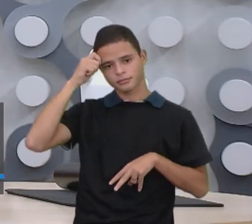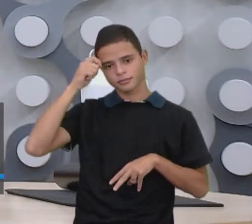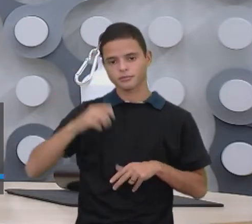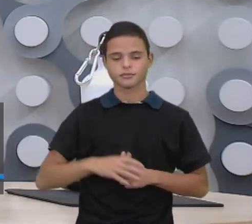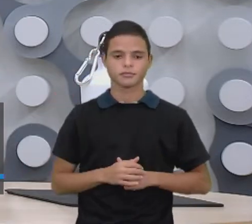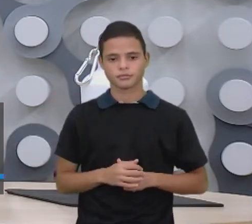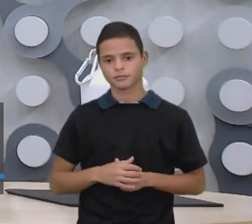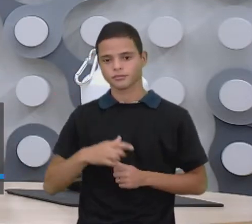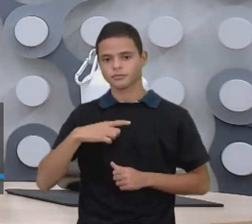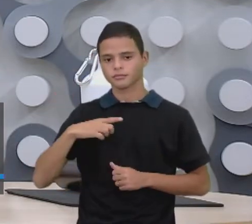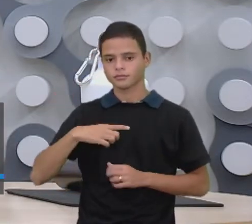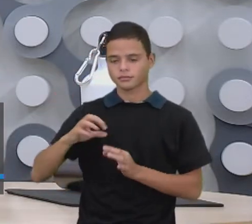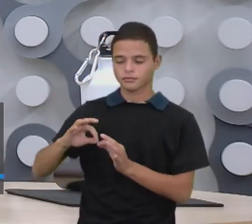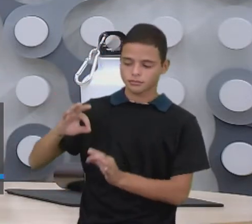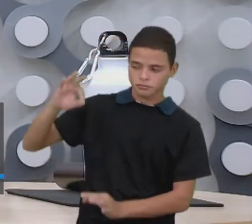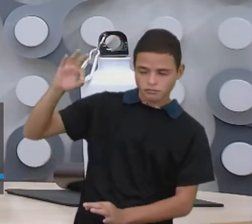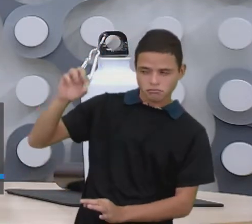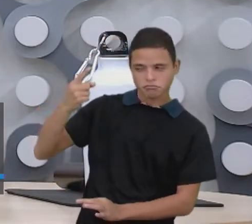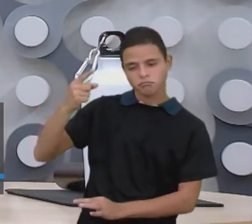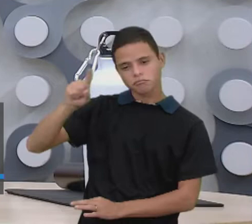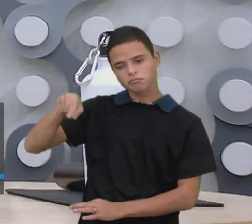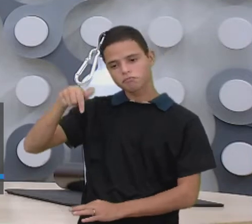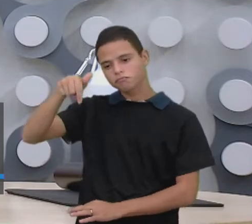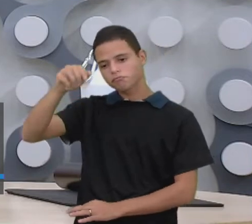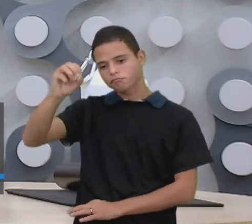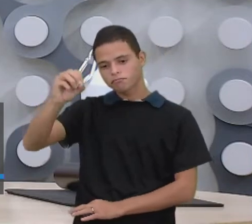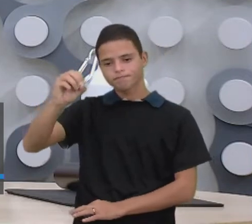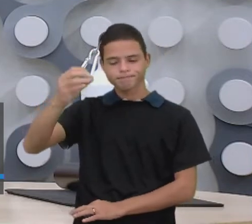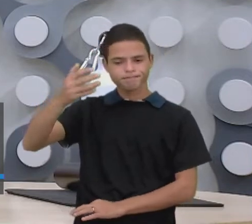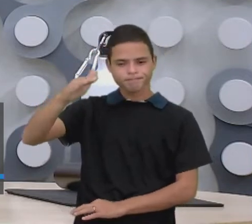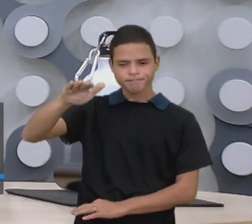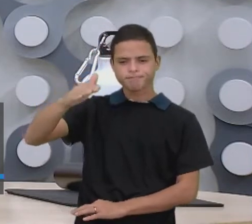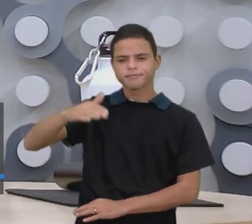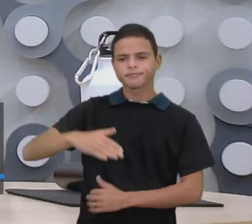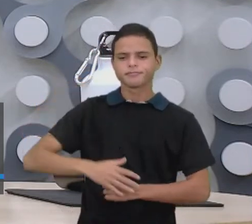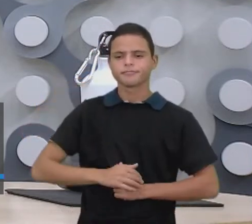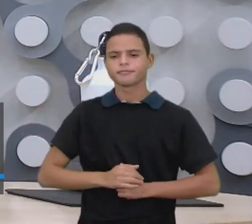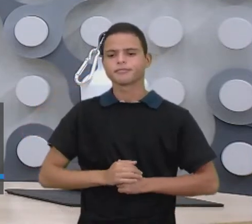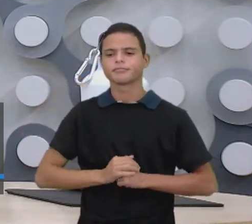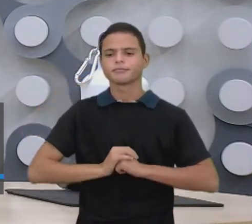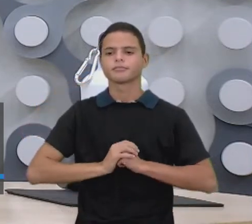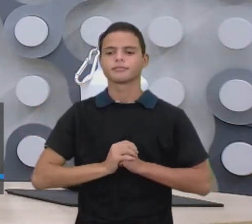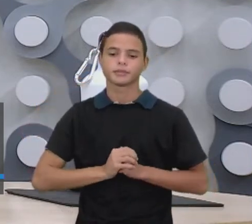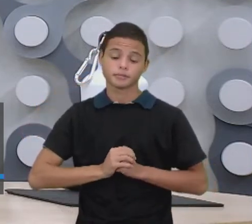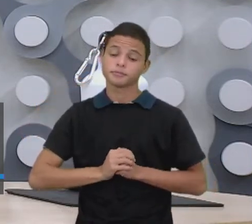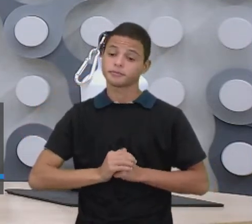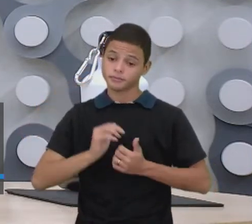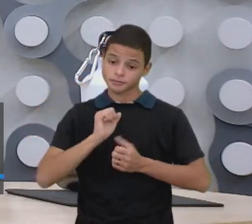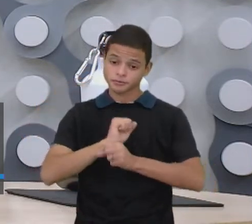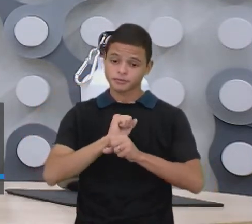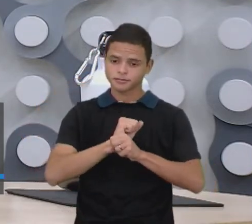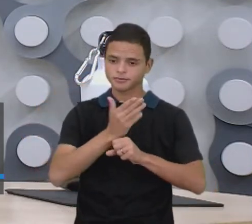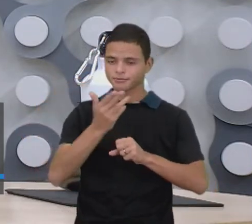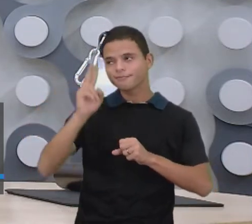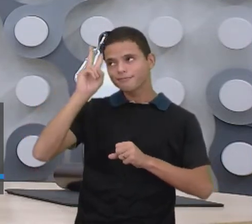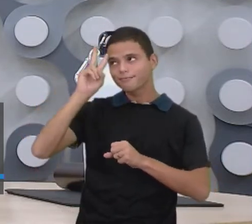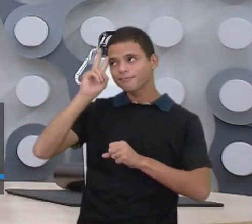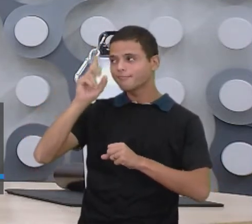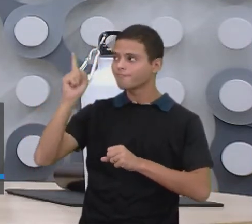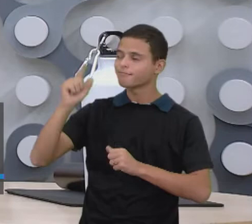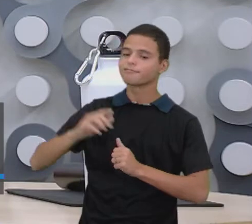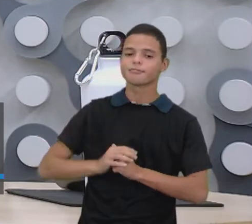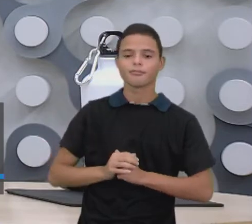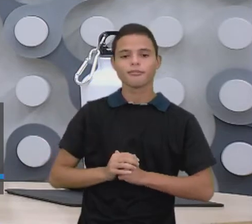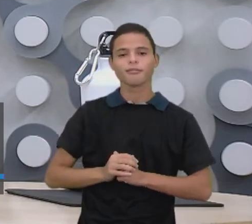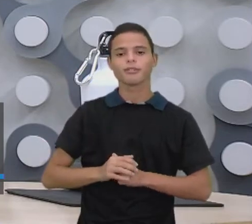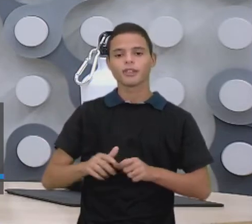estatura mediana, né? 1,70 m e espero que vocês tenham se lembrado de mim. Eu